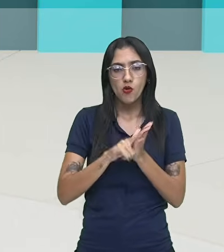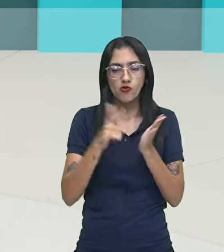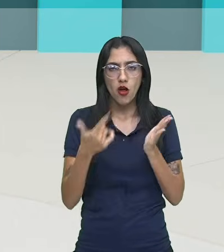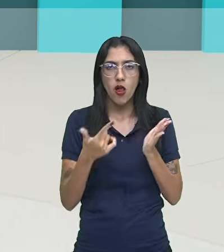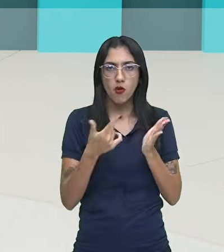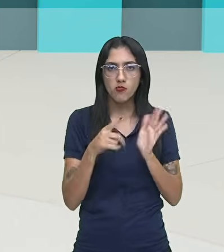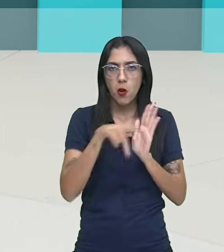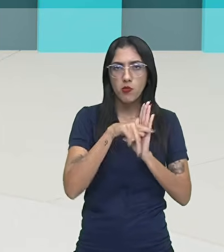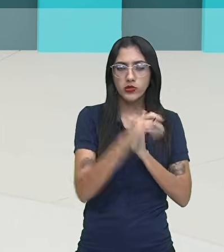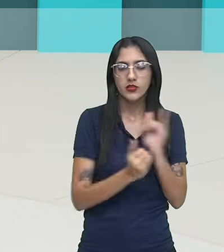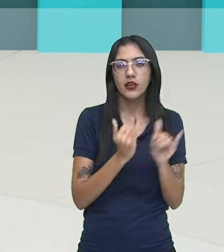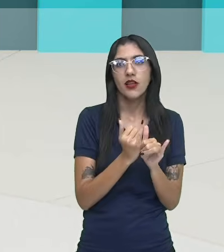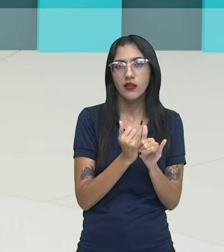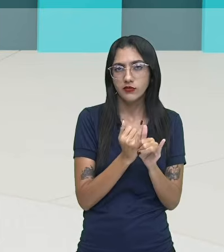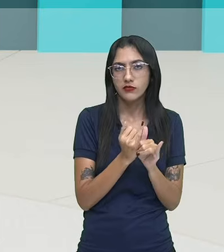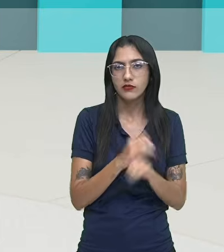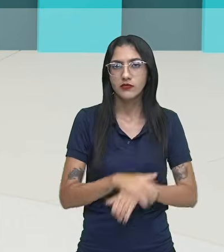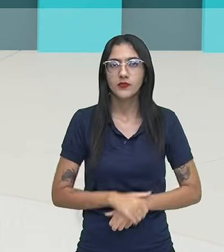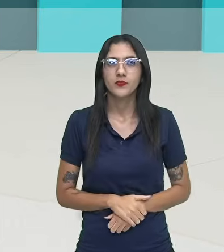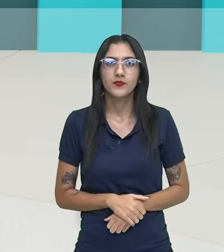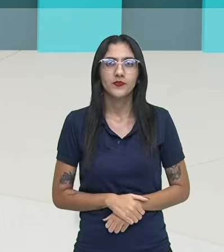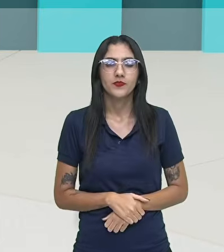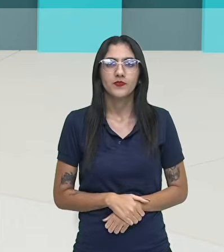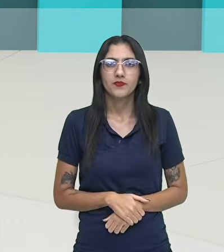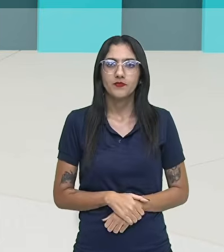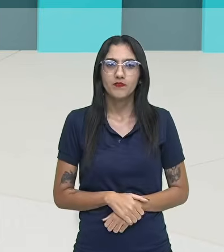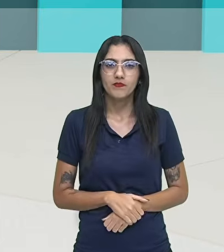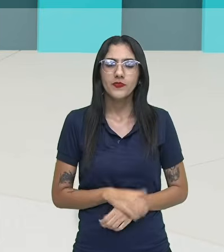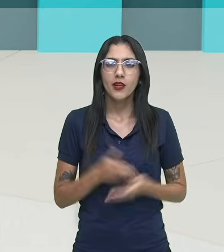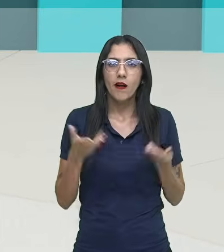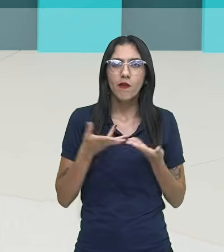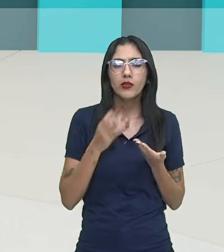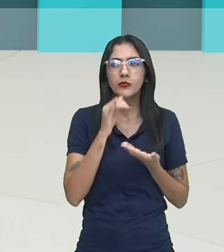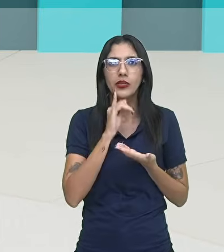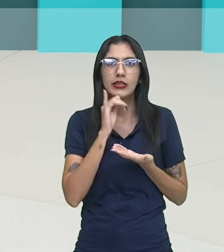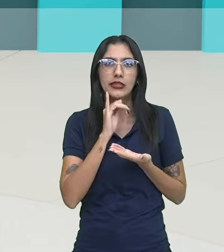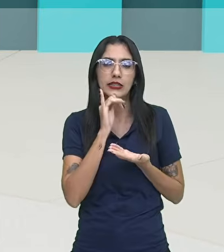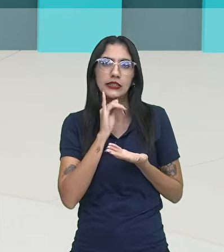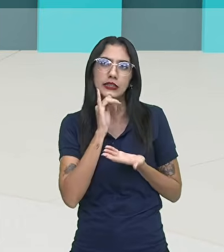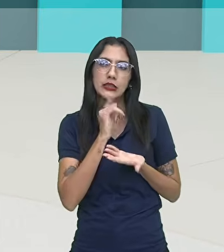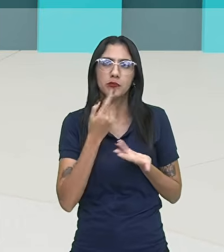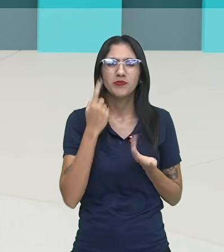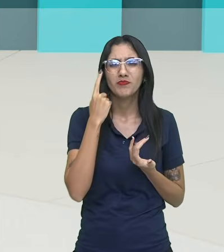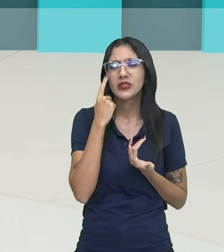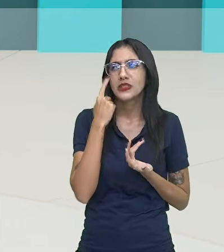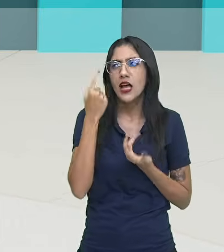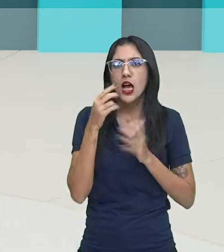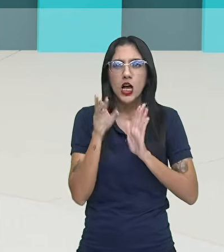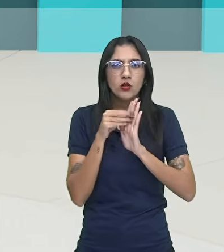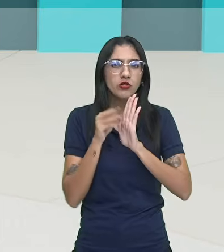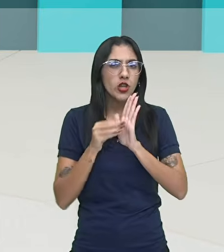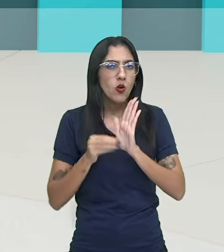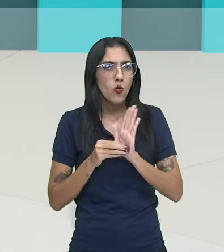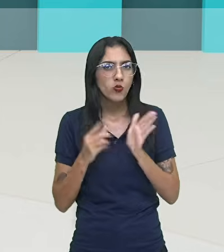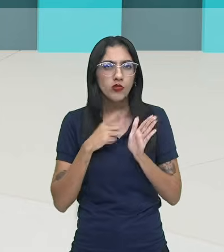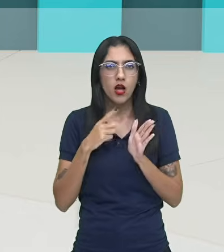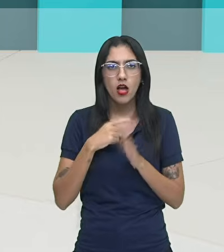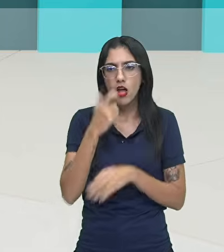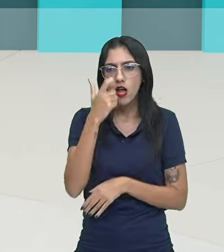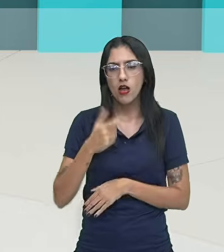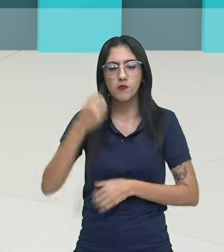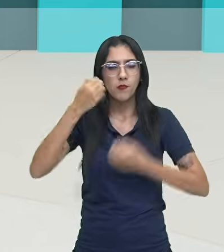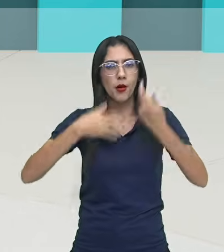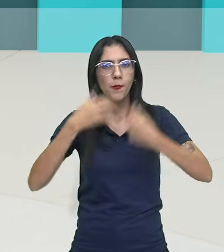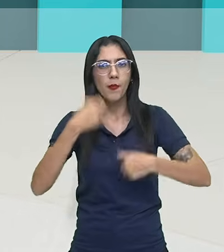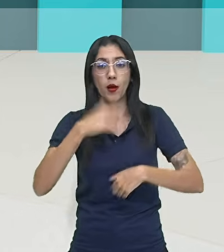que aparece na internet. Agora, eu quero fazer, por exemplo, um conteúdo em que eu conte a minha